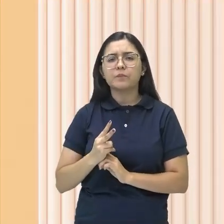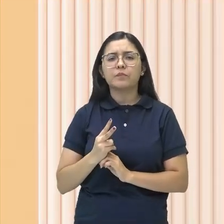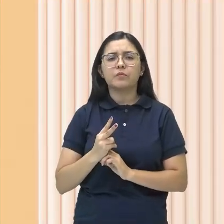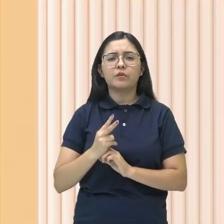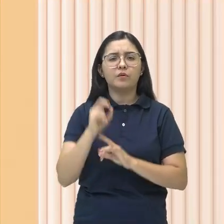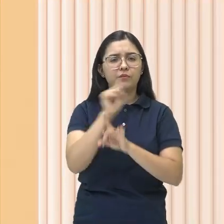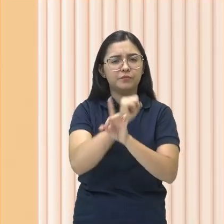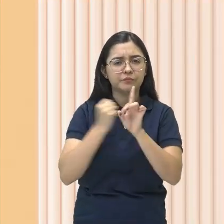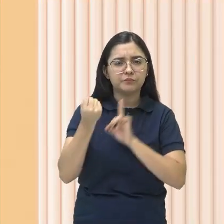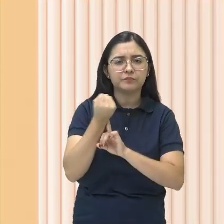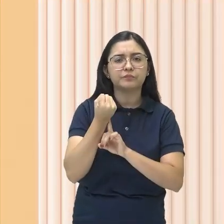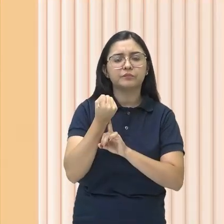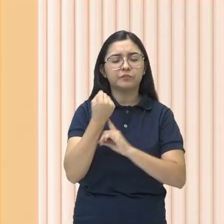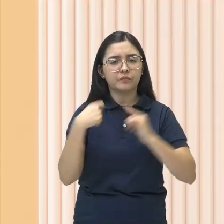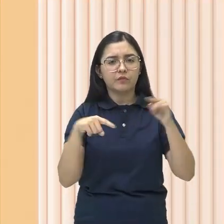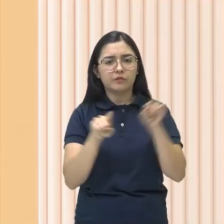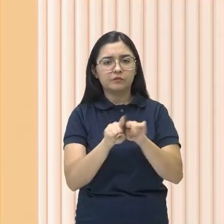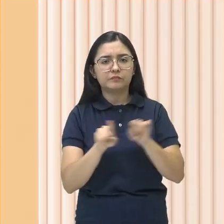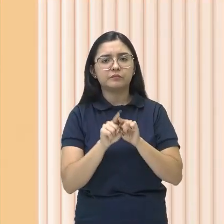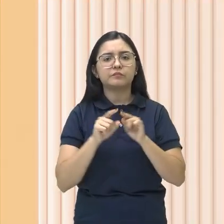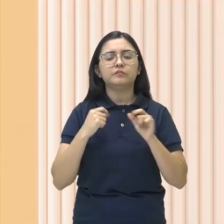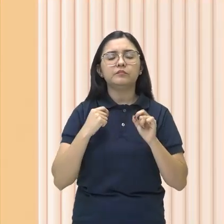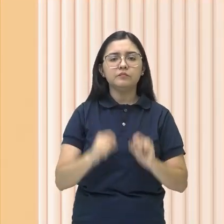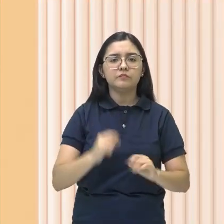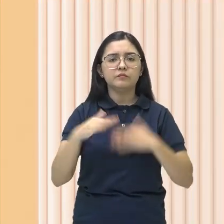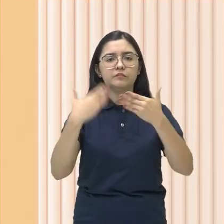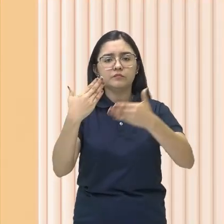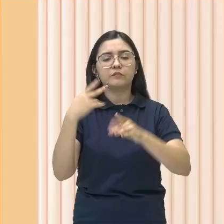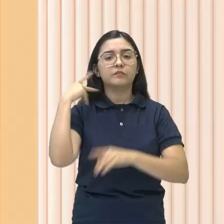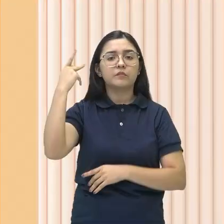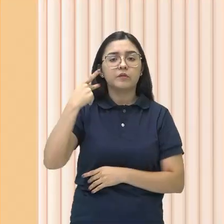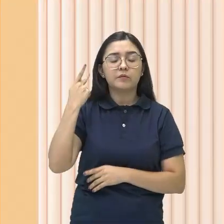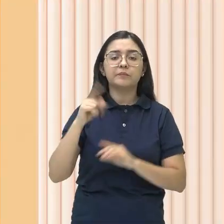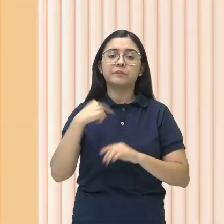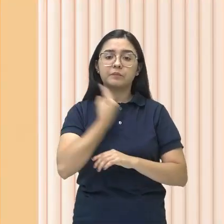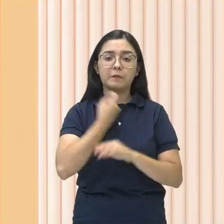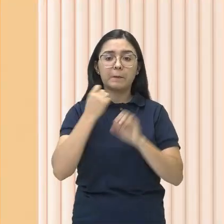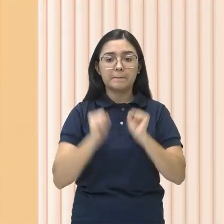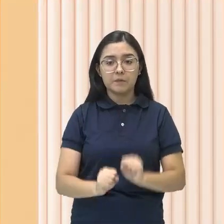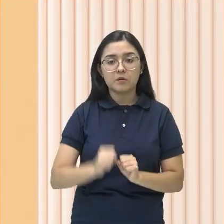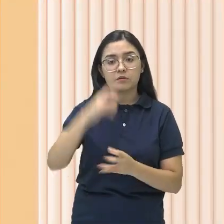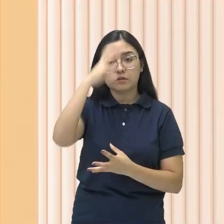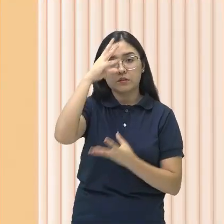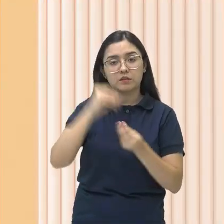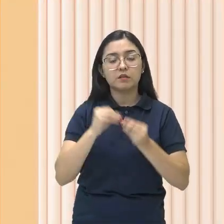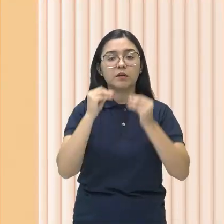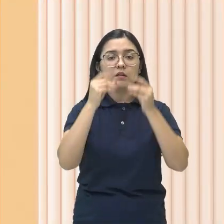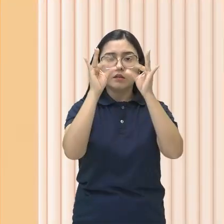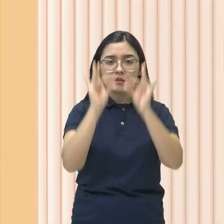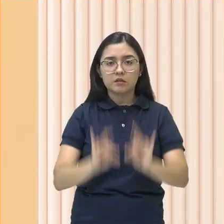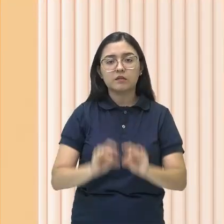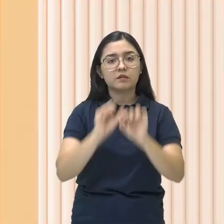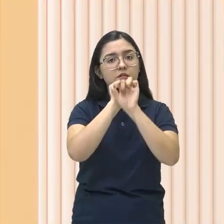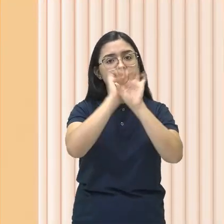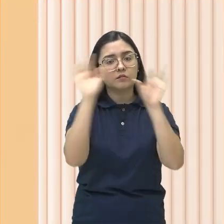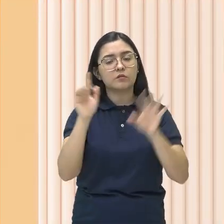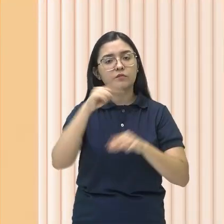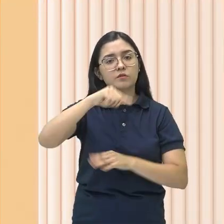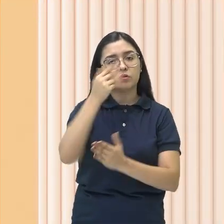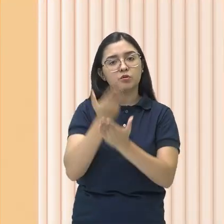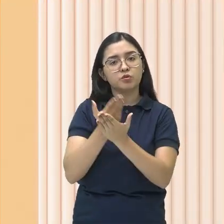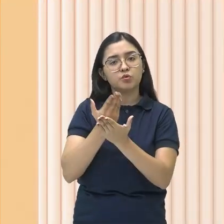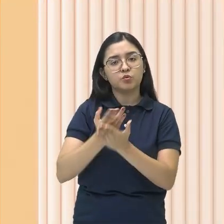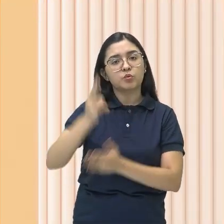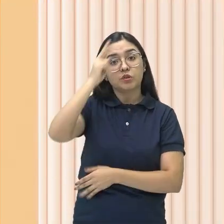construção social, é uma construção política. Então, para que a gente possa realmente entender a fundo, né, quando você estuda